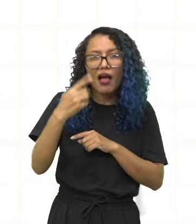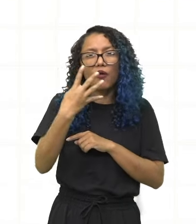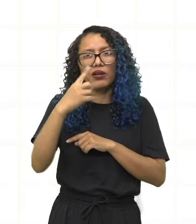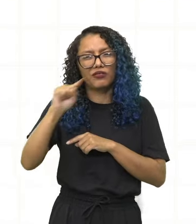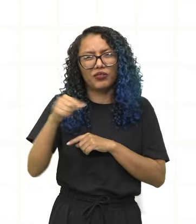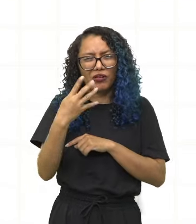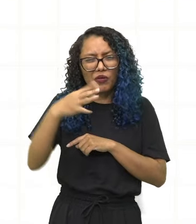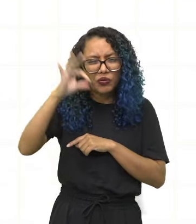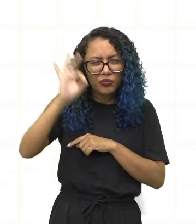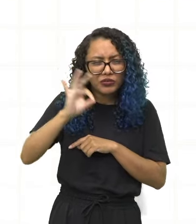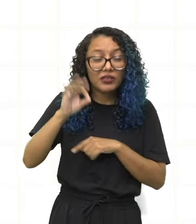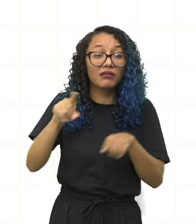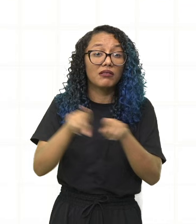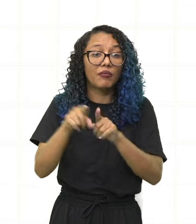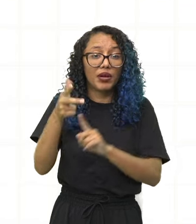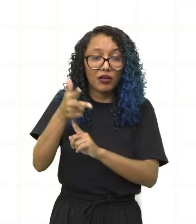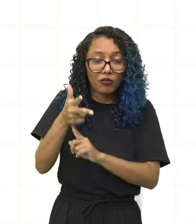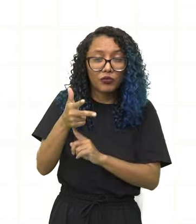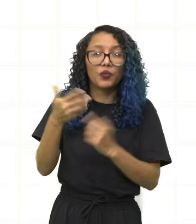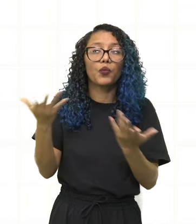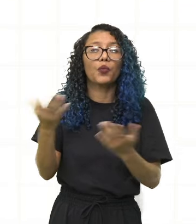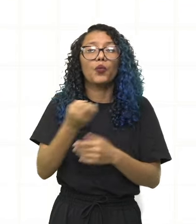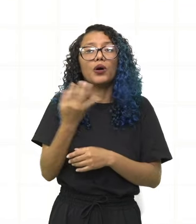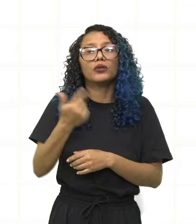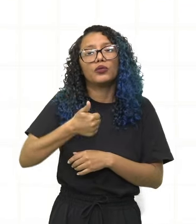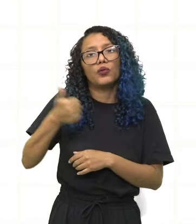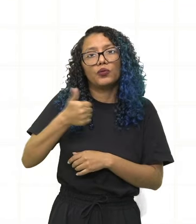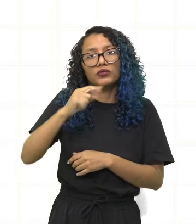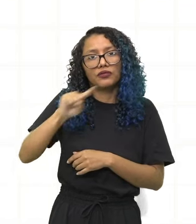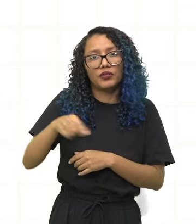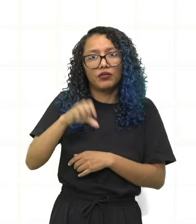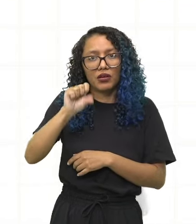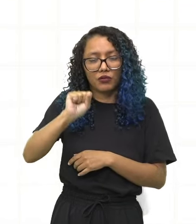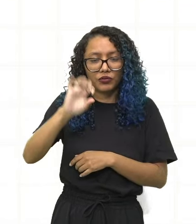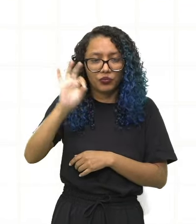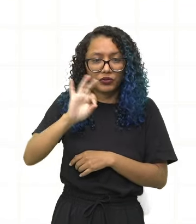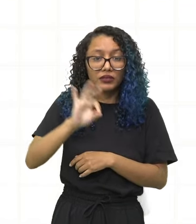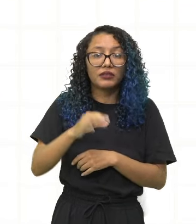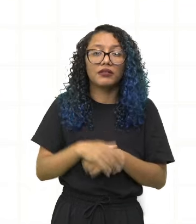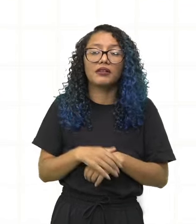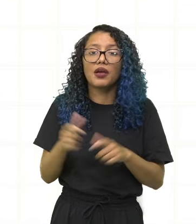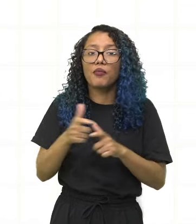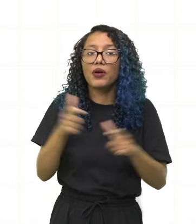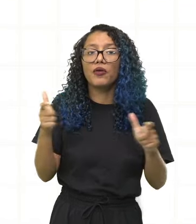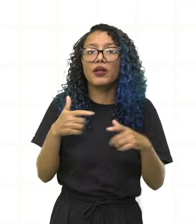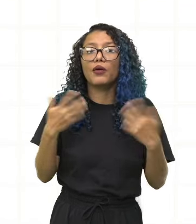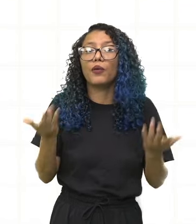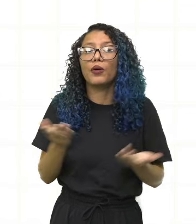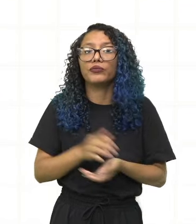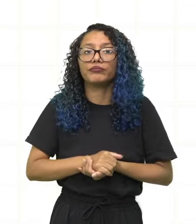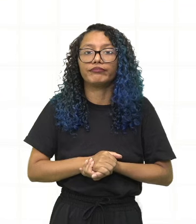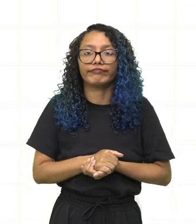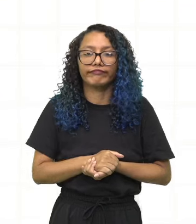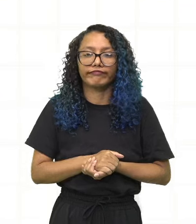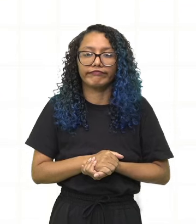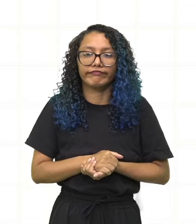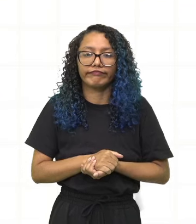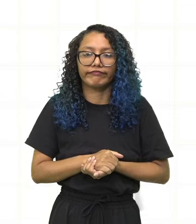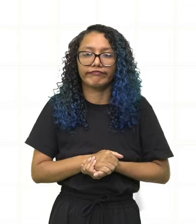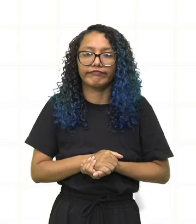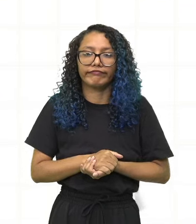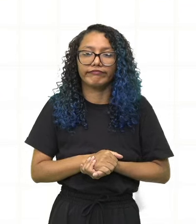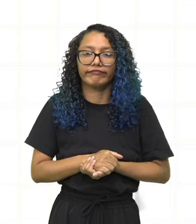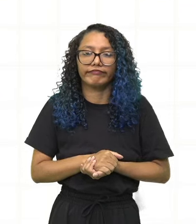aí a eólica com 11,8% e a maior participação, nós temos a